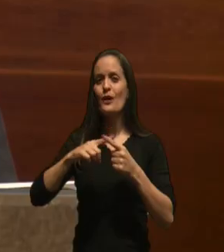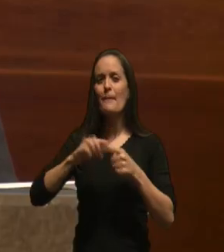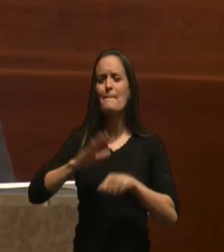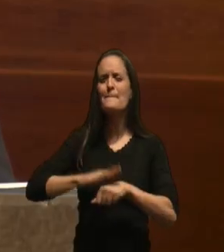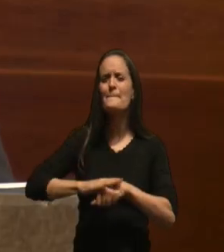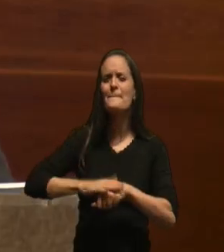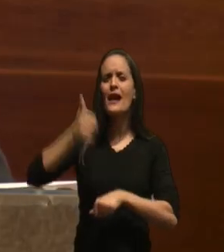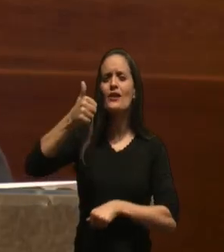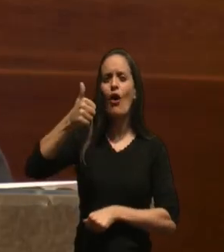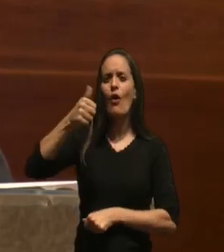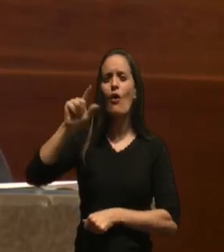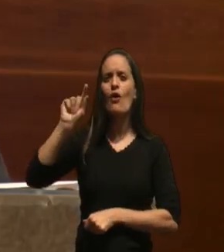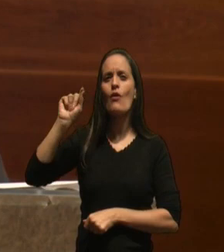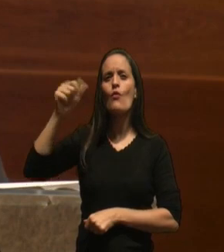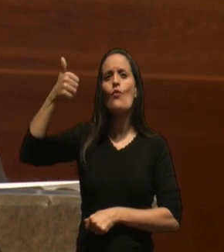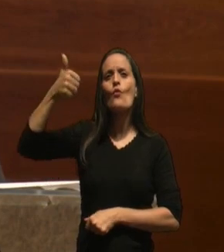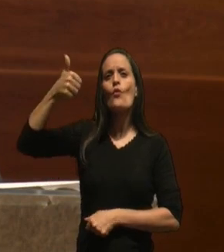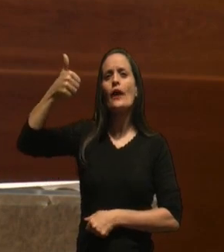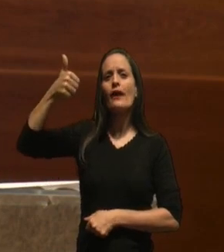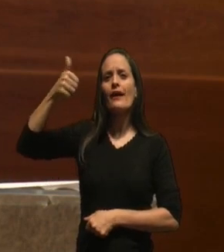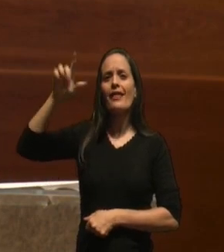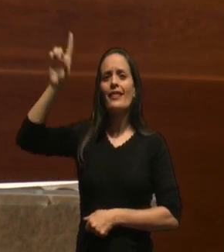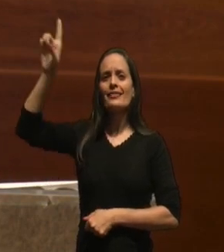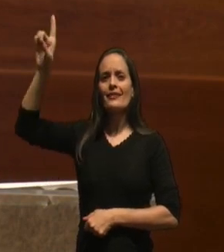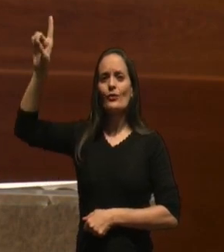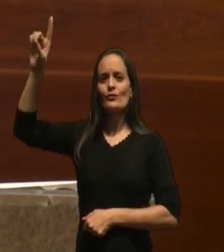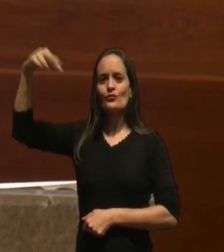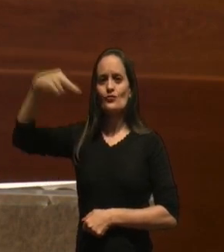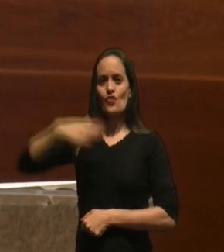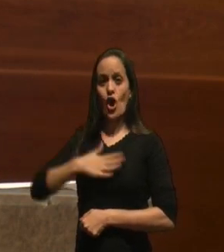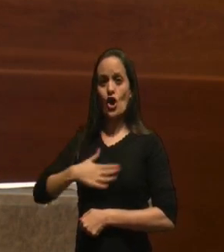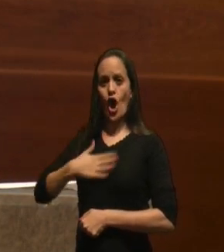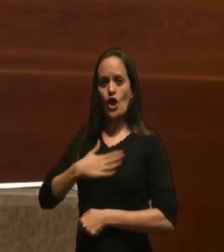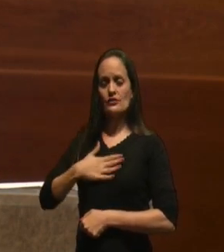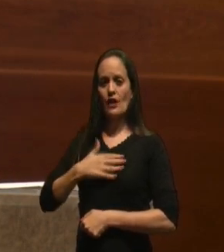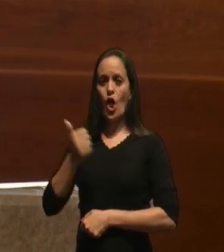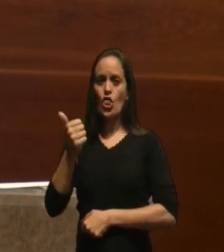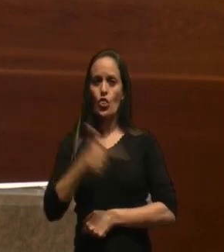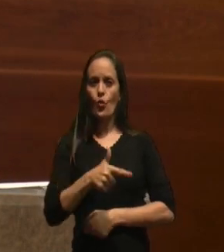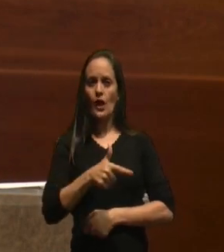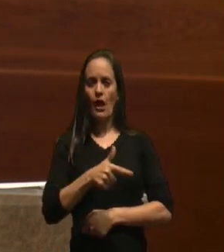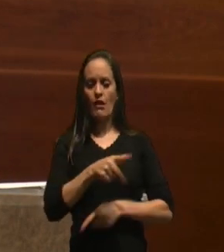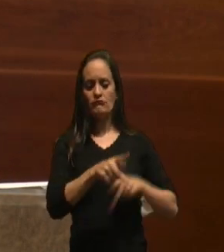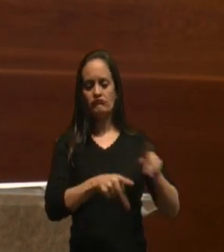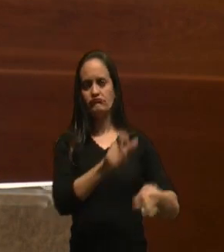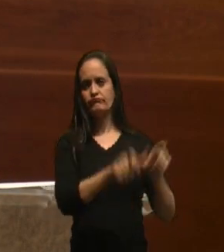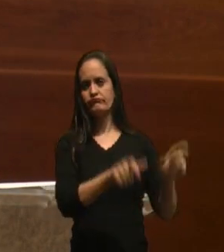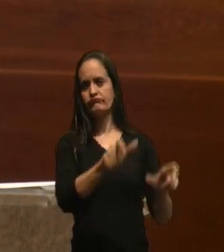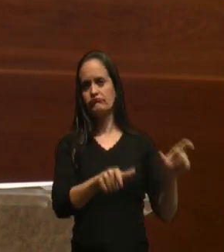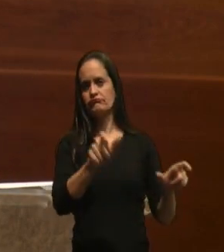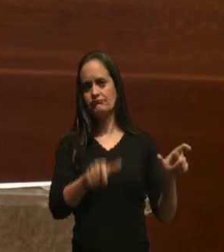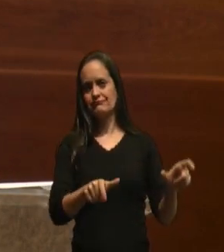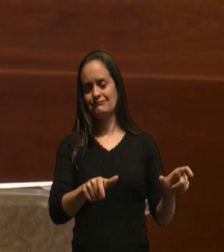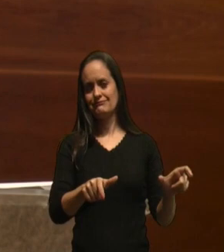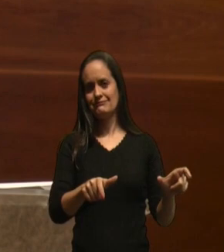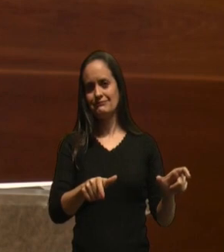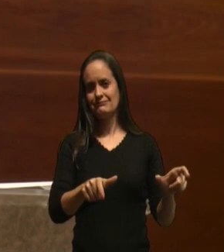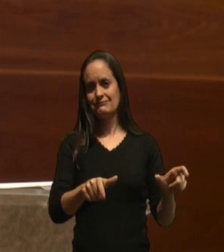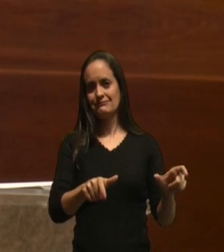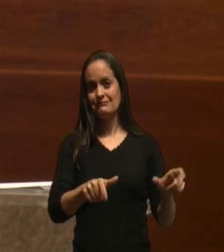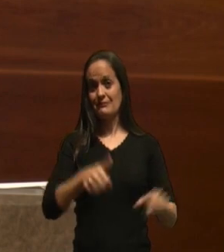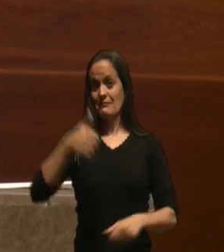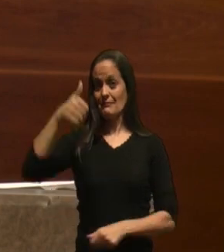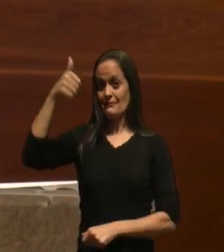Deus do que aos homens. Mais importa agradar a Deus do que aos homens.